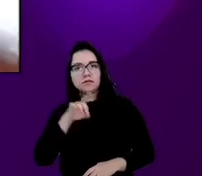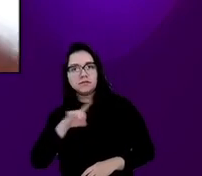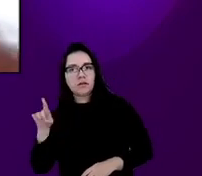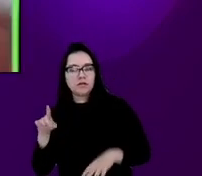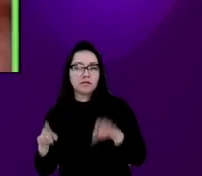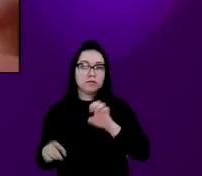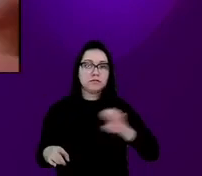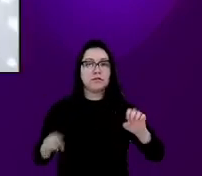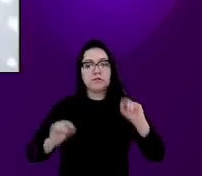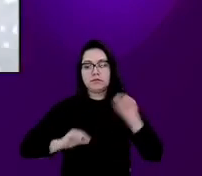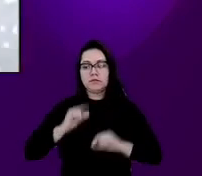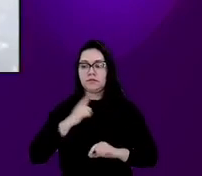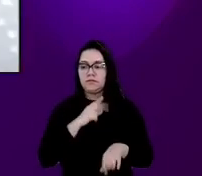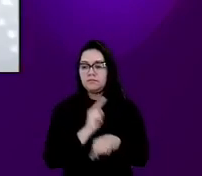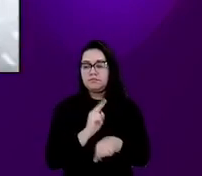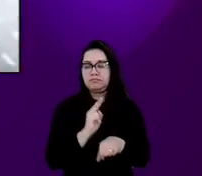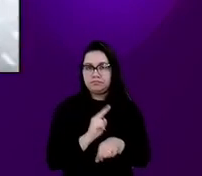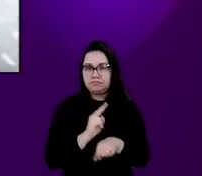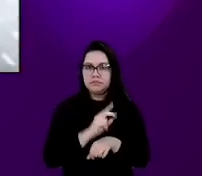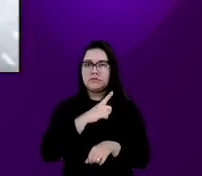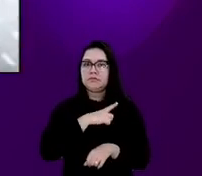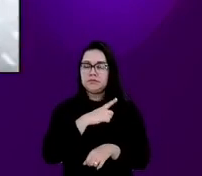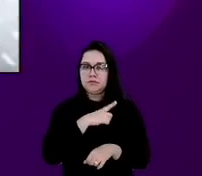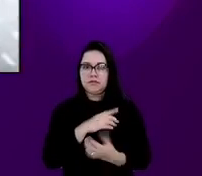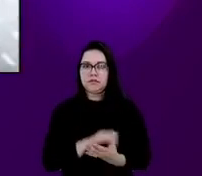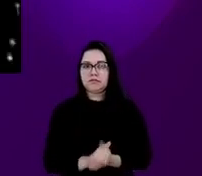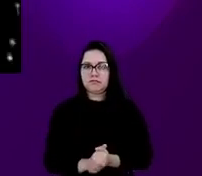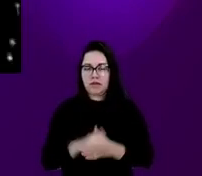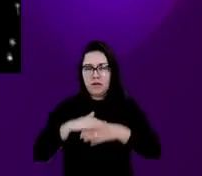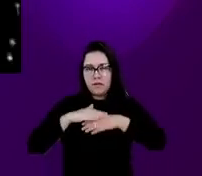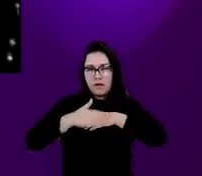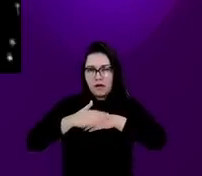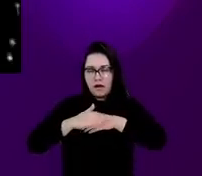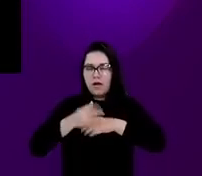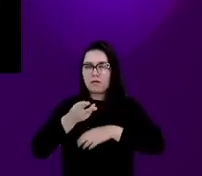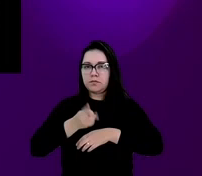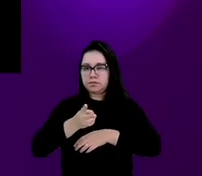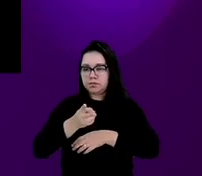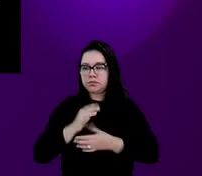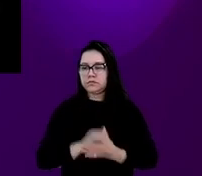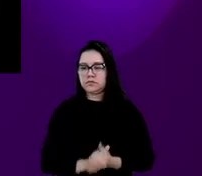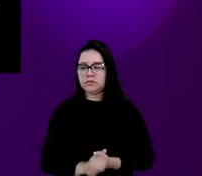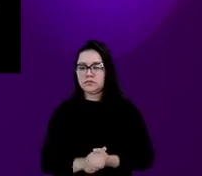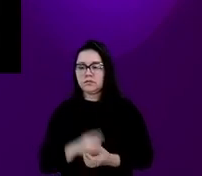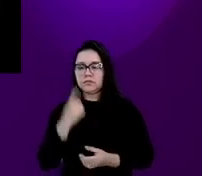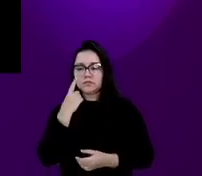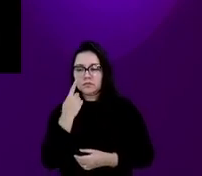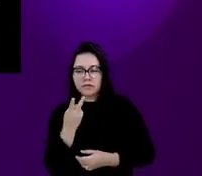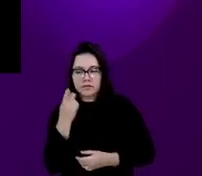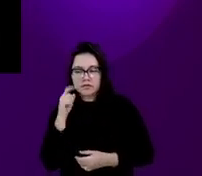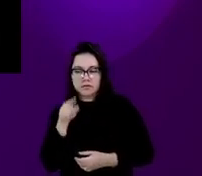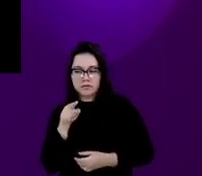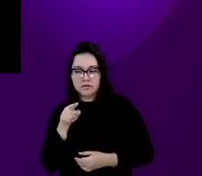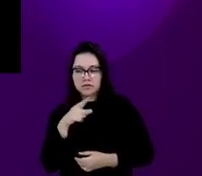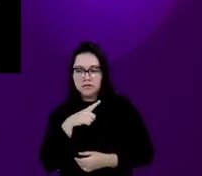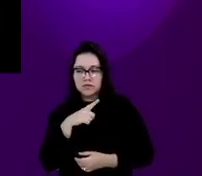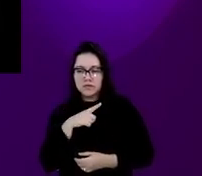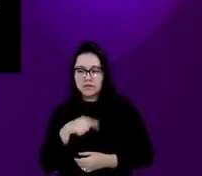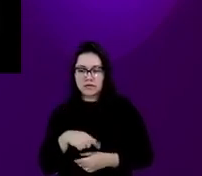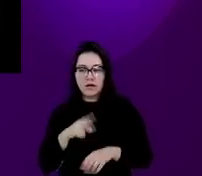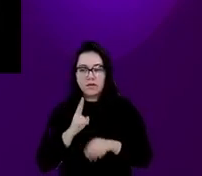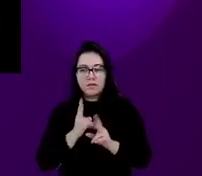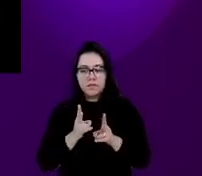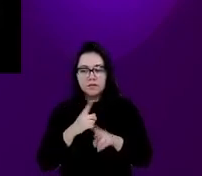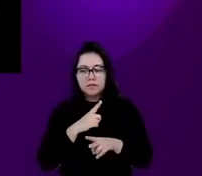esquerdo a gente está preservando a artéria uterina, tá? E aí você vê a perfusão, você vê que quando a gente preserva a uterina, ele tem um